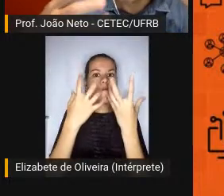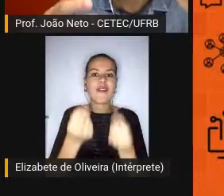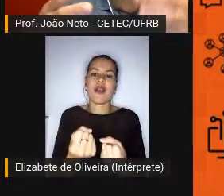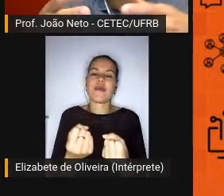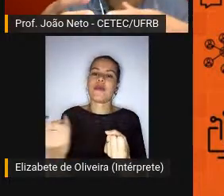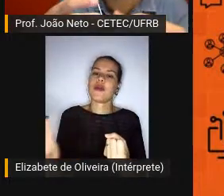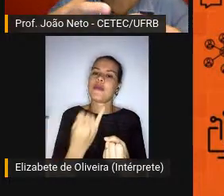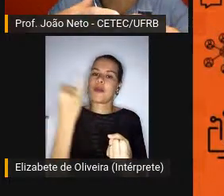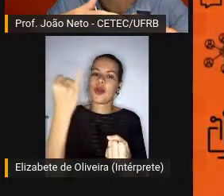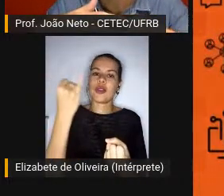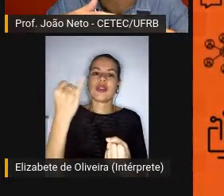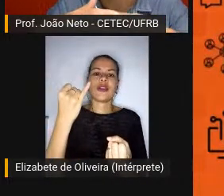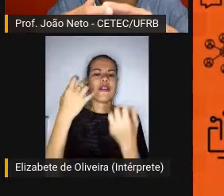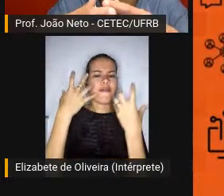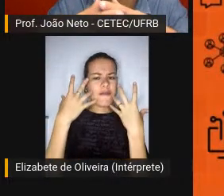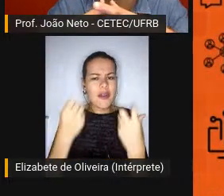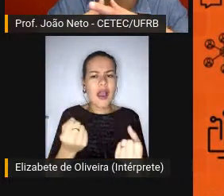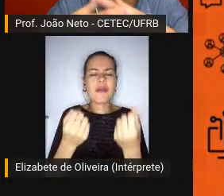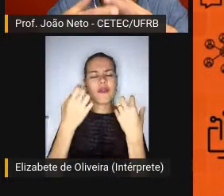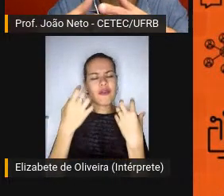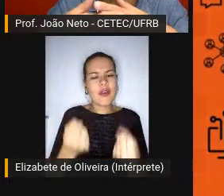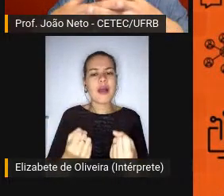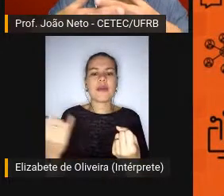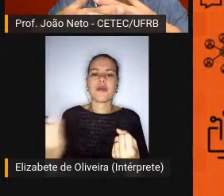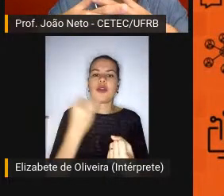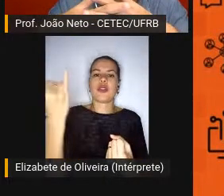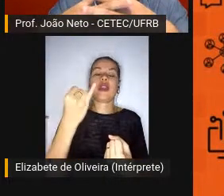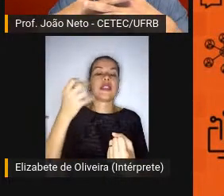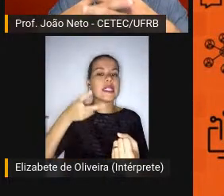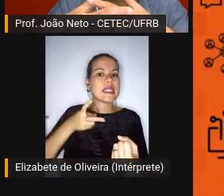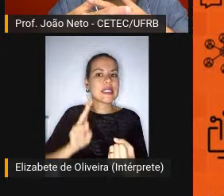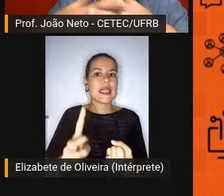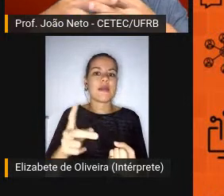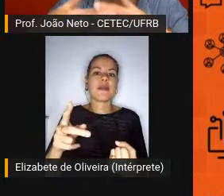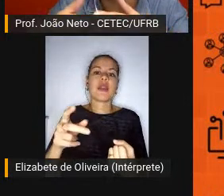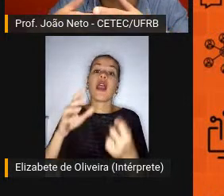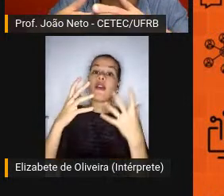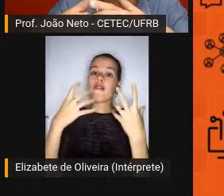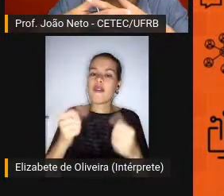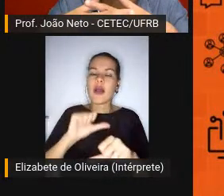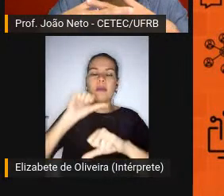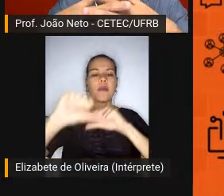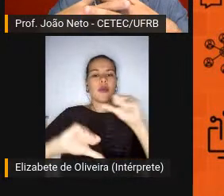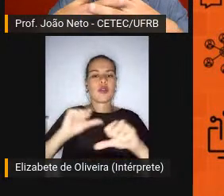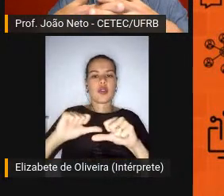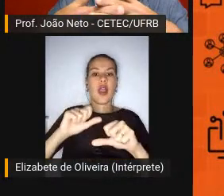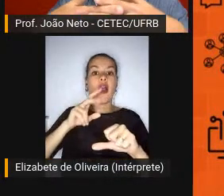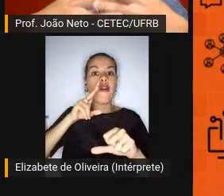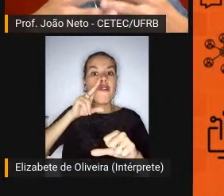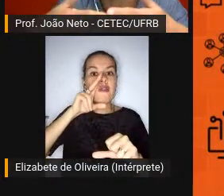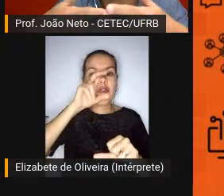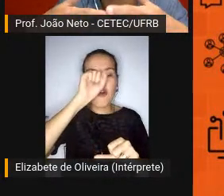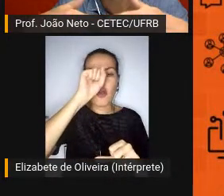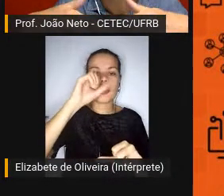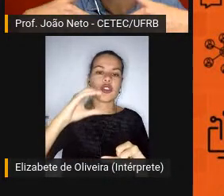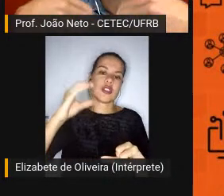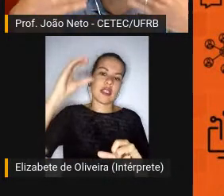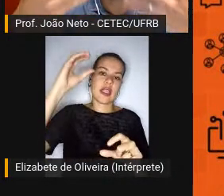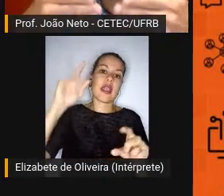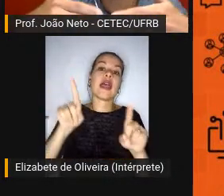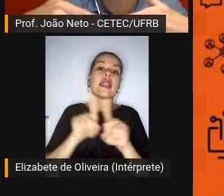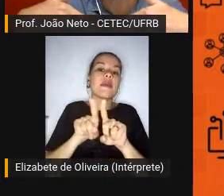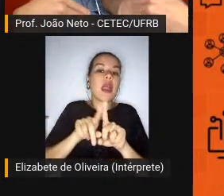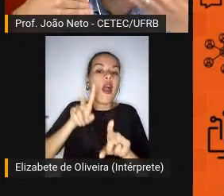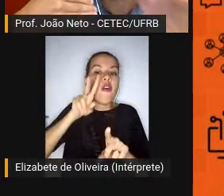é como um mantra mesmo né para que a gente modifica ao mesmo tempo que a gente fortalece a ciência que a gente consiga reproduzir